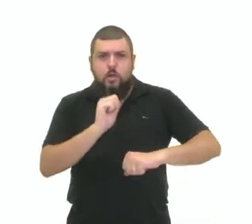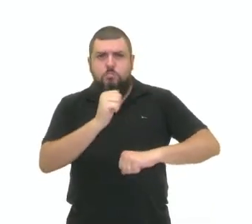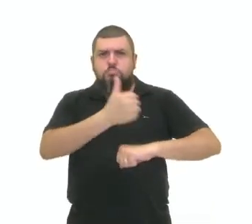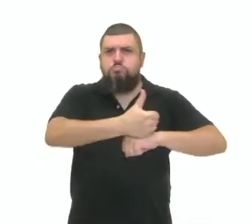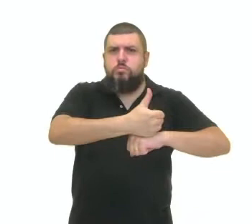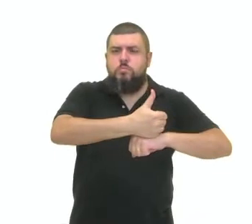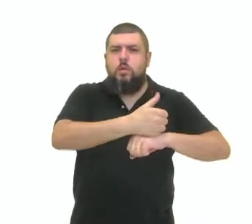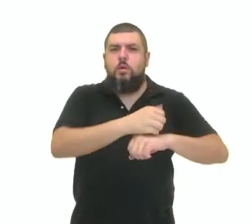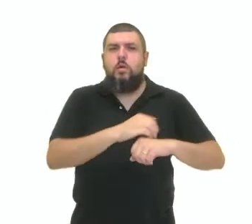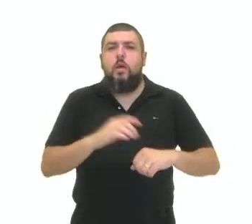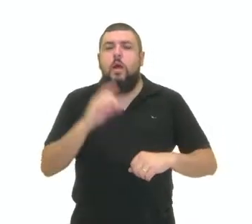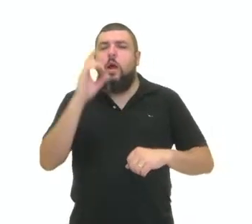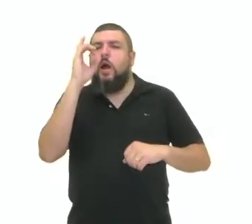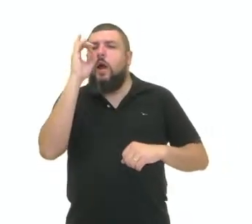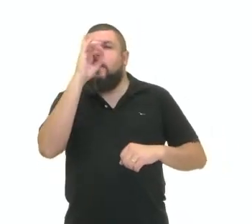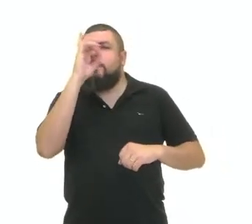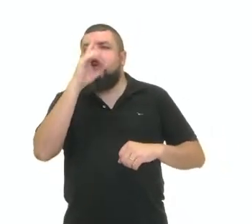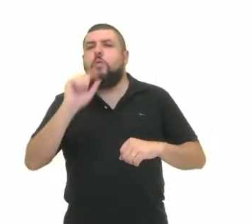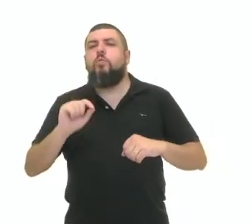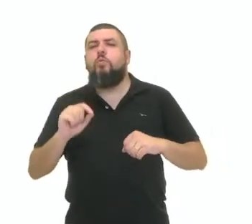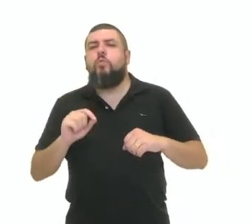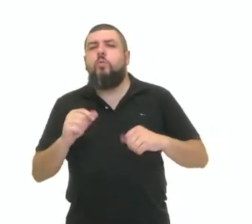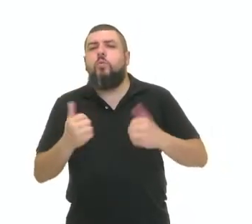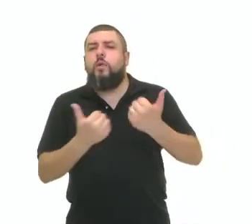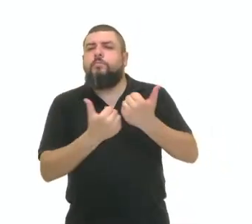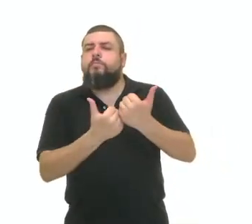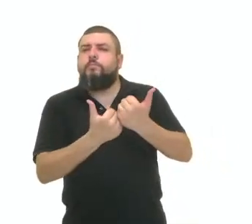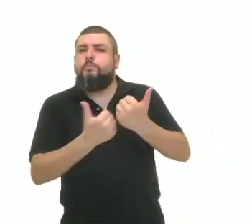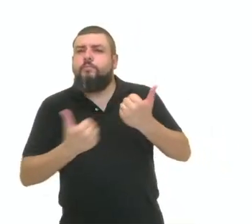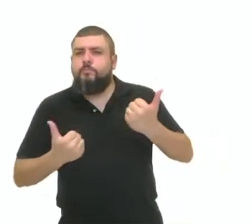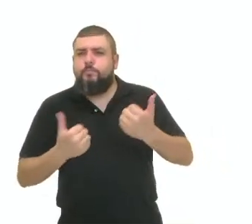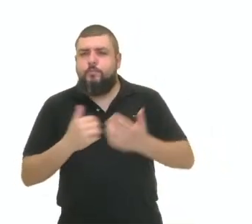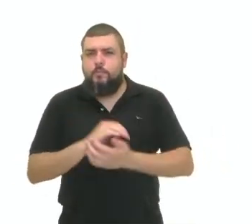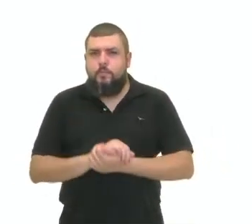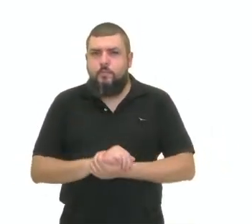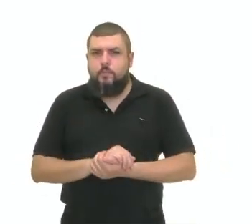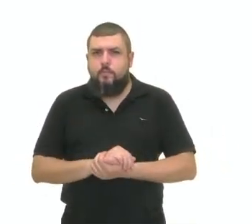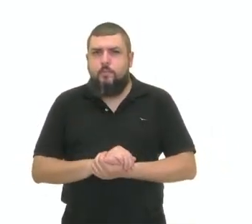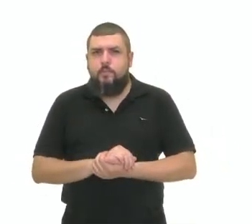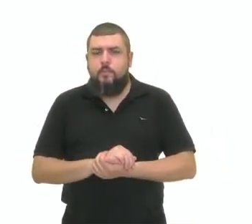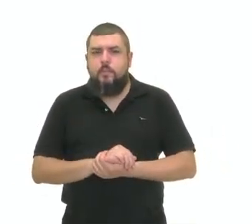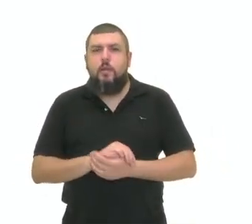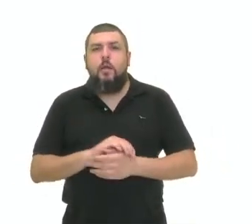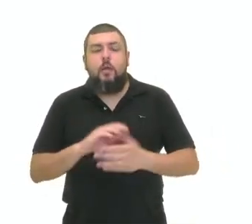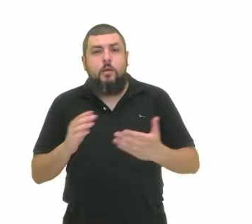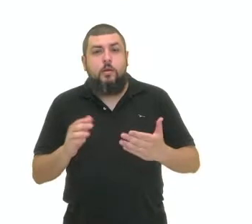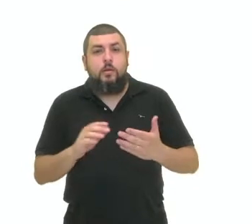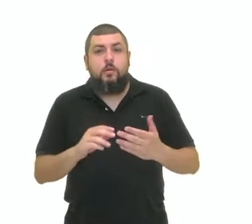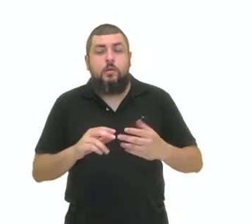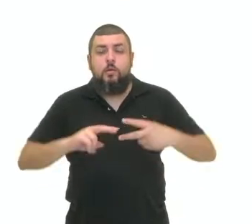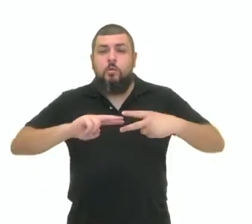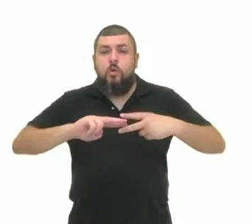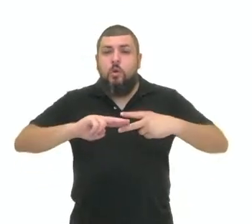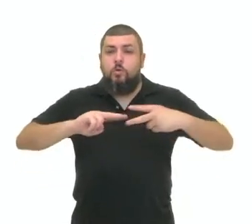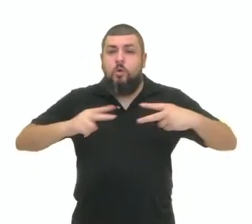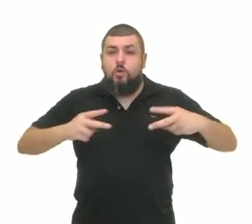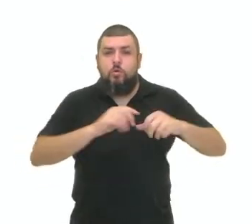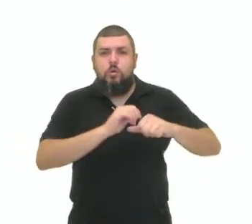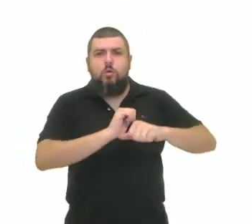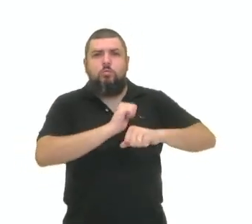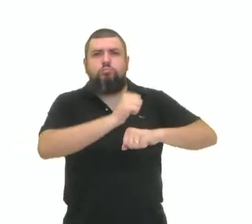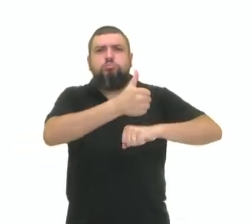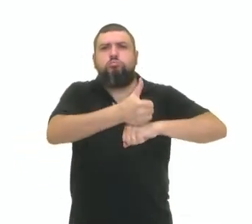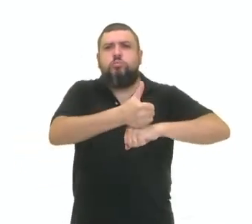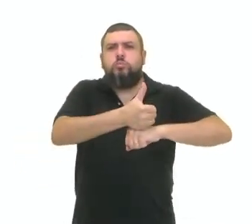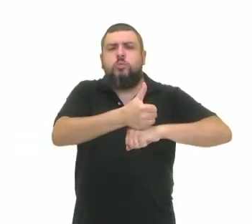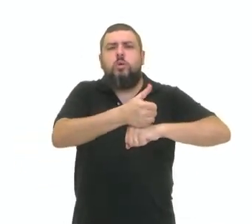é recessiva. Ela aparece menos vezes. Então, gene dominante é aquele que determina